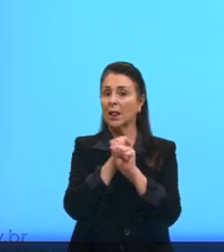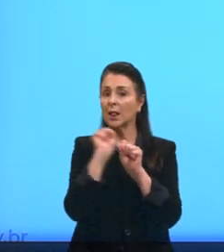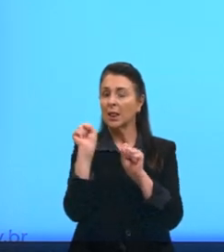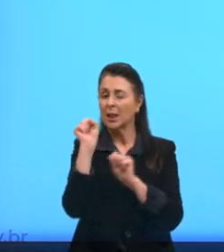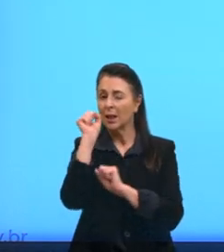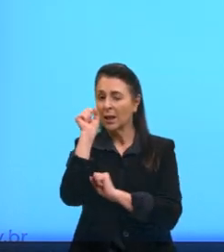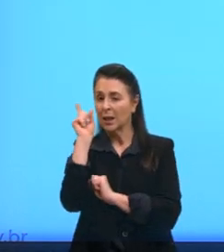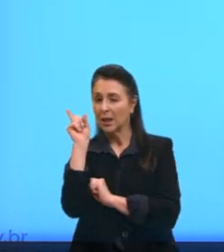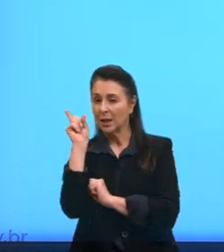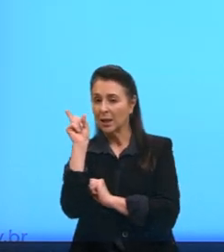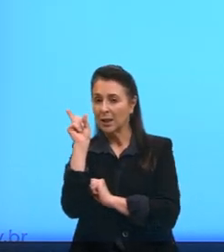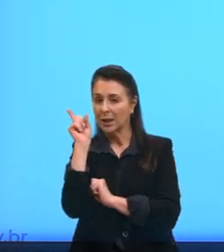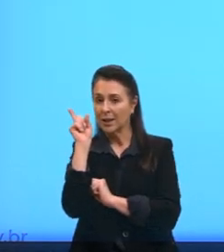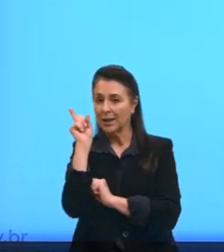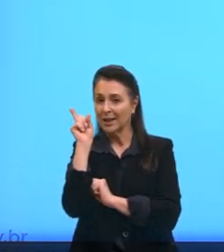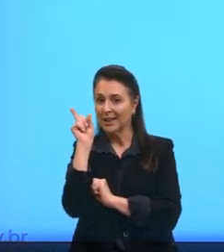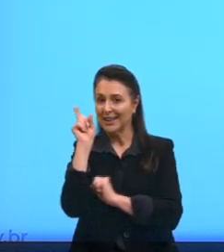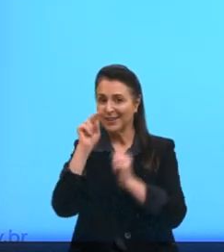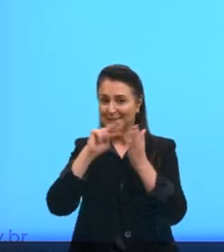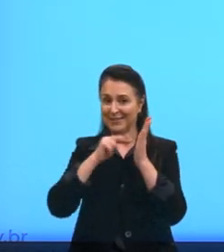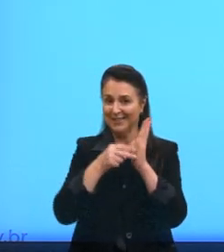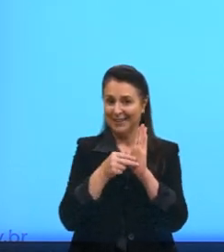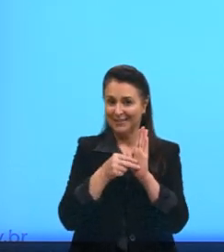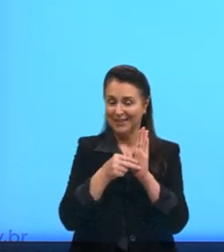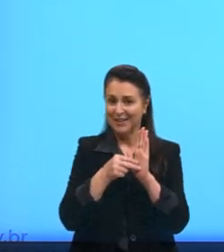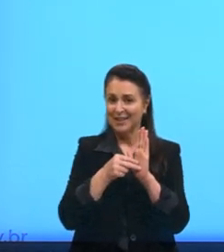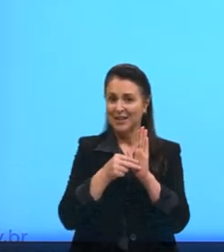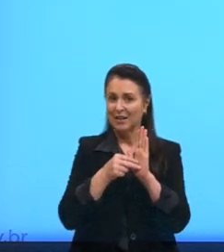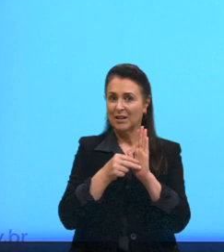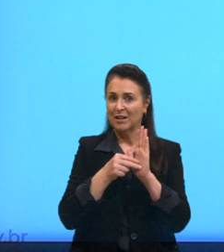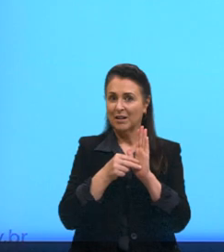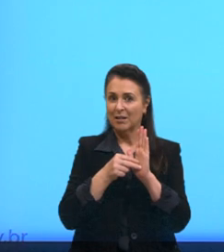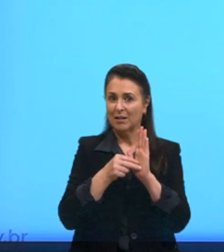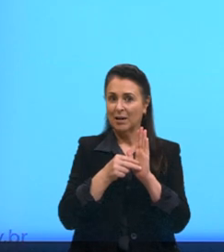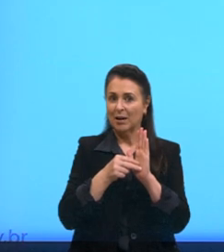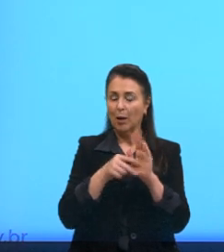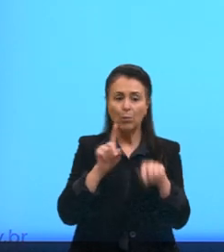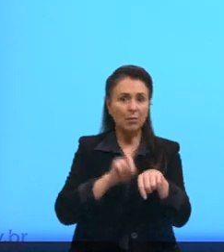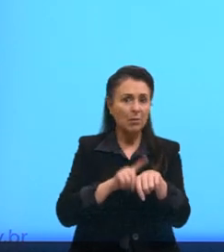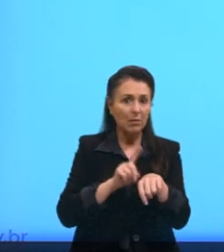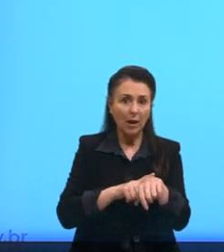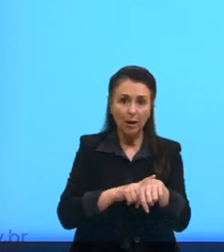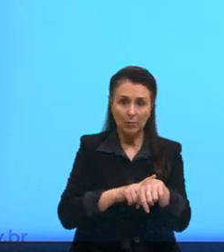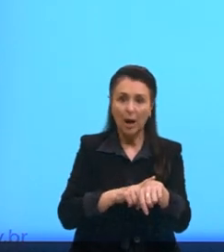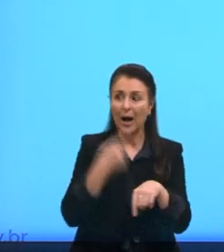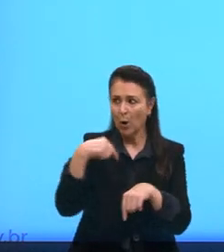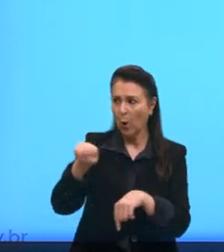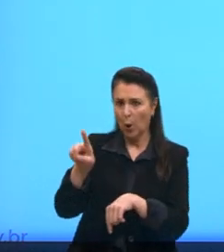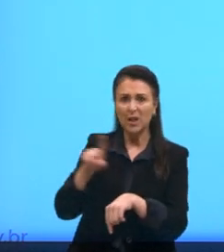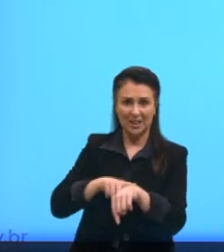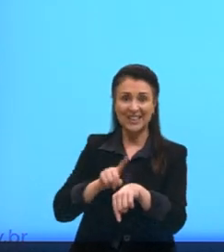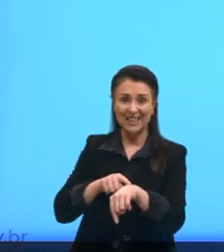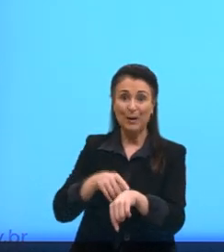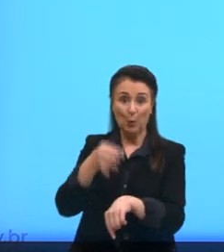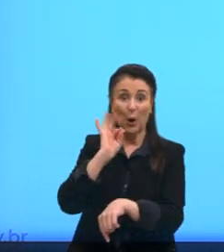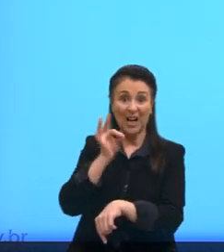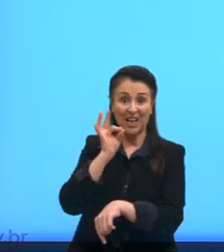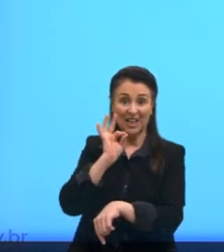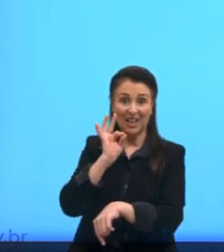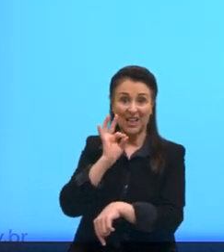a parada para o café tirar um tempo para o café coffee break OC